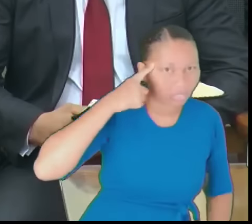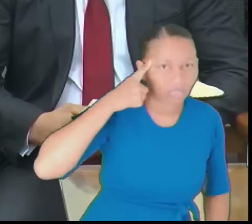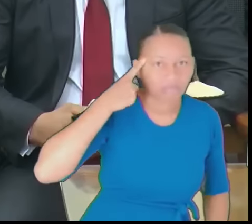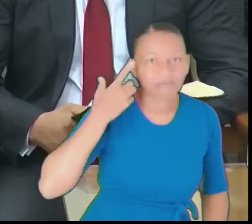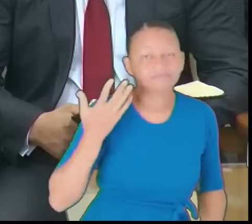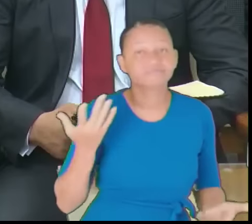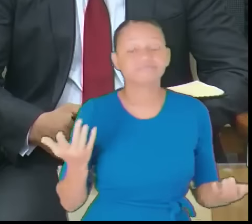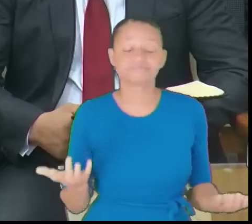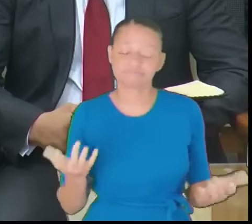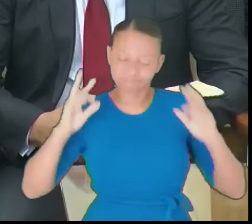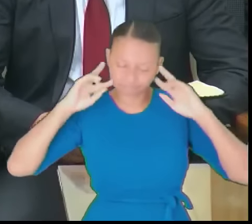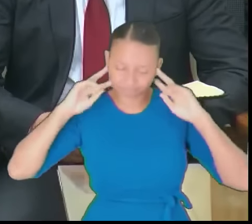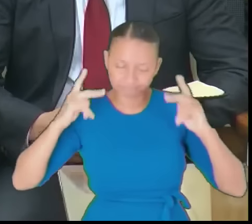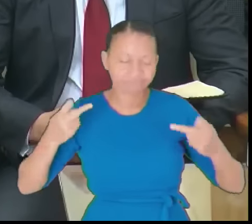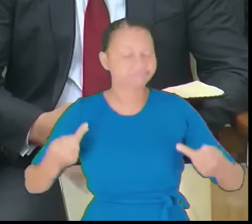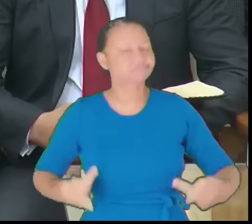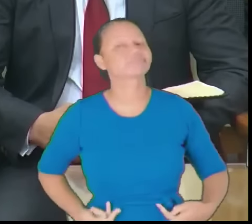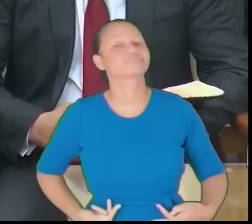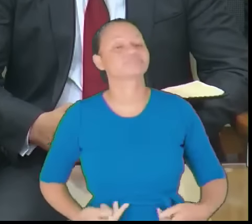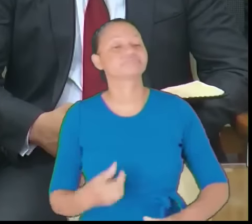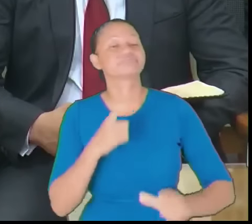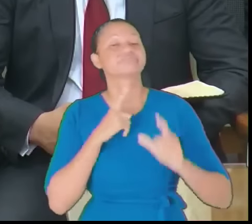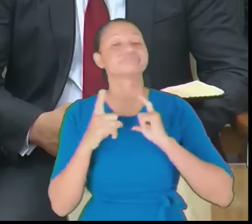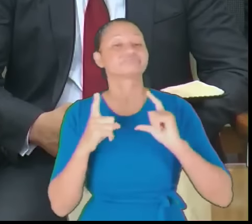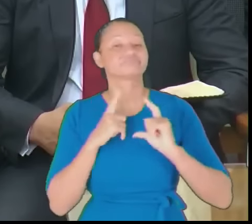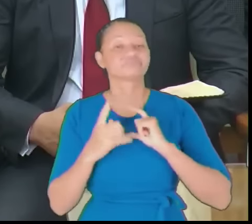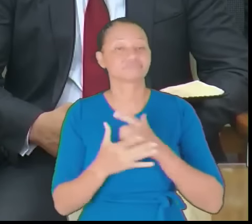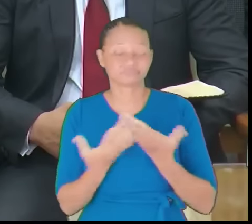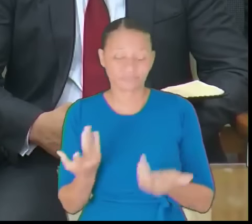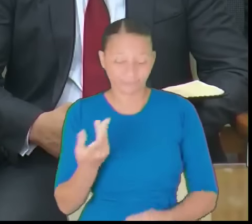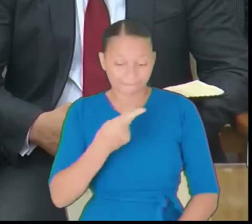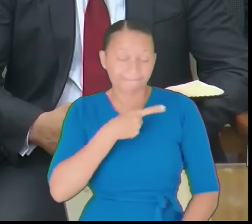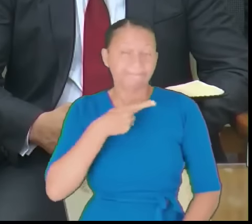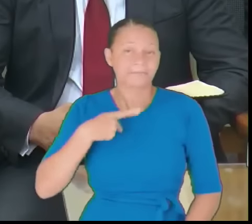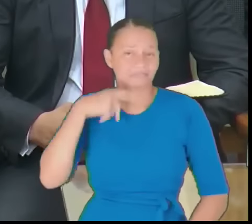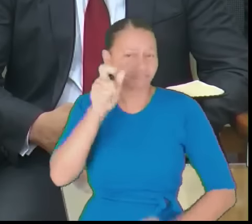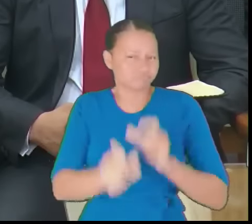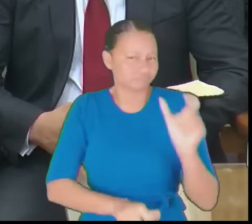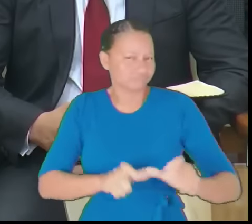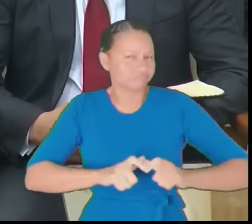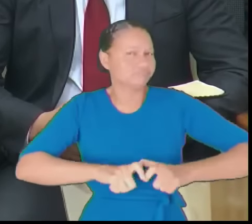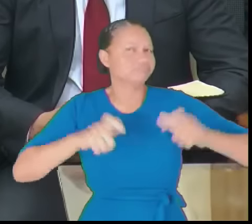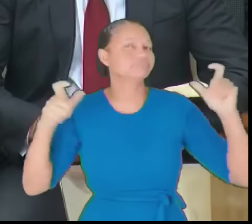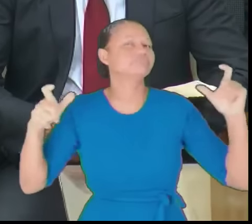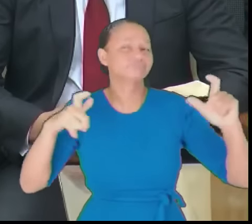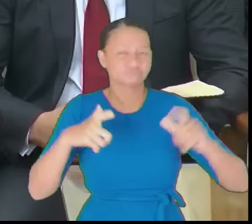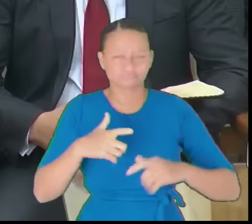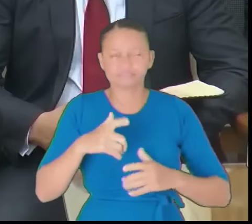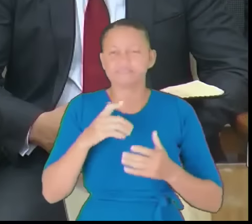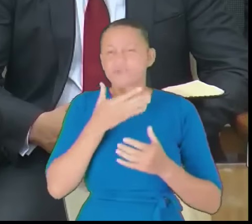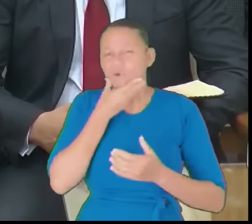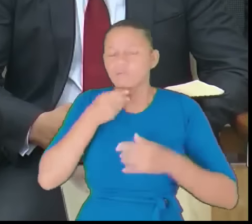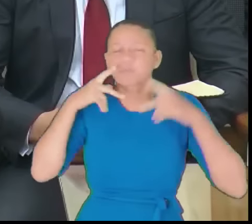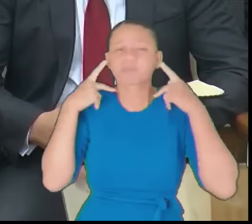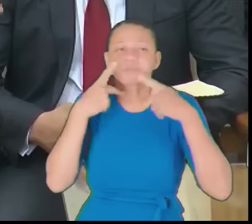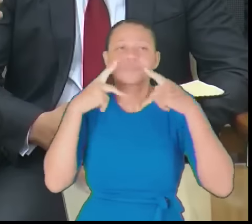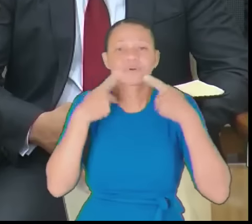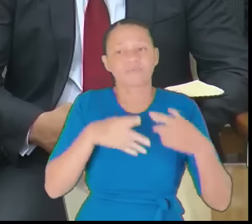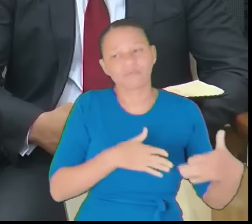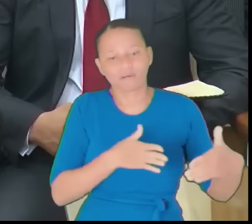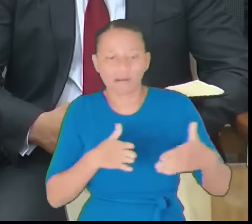E a humanidade tem... Os pastores, muitos pregadores, alguns têm levado para o